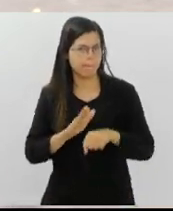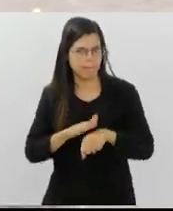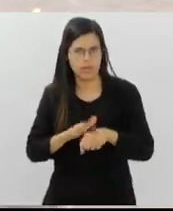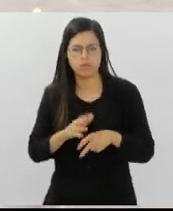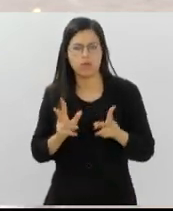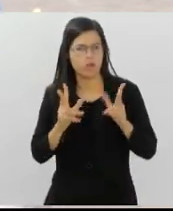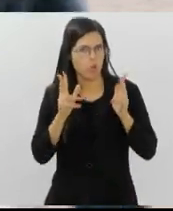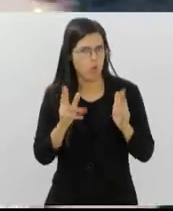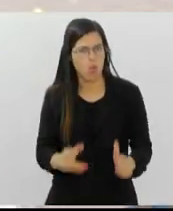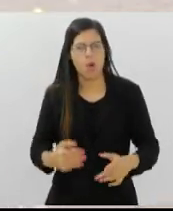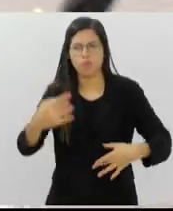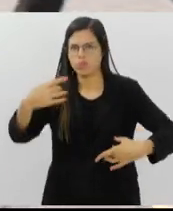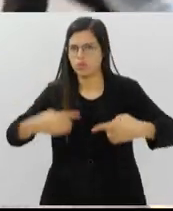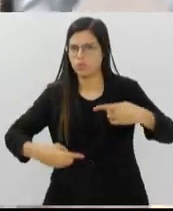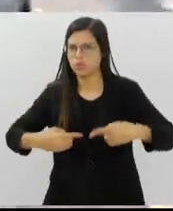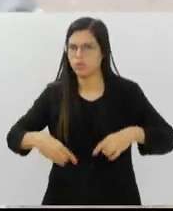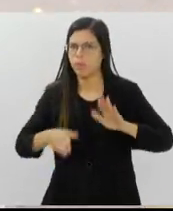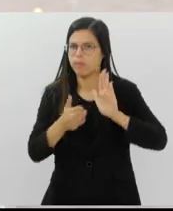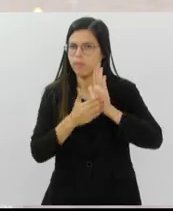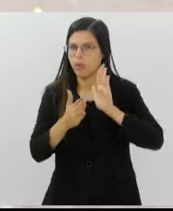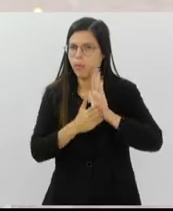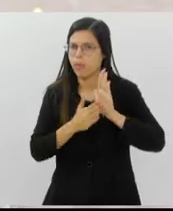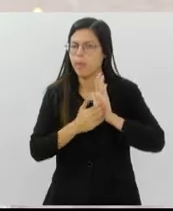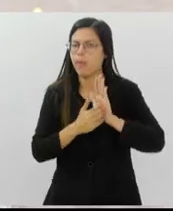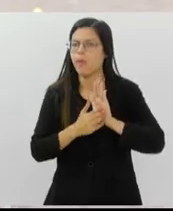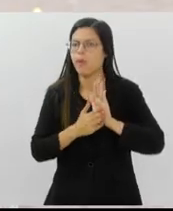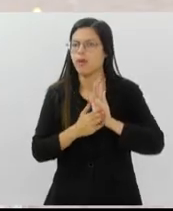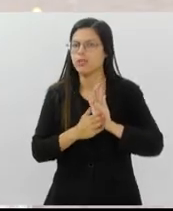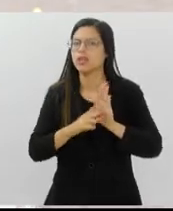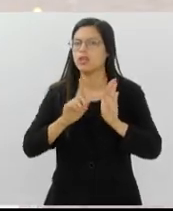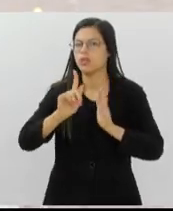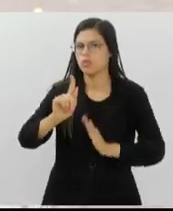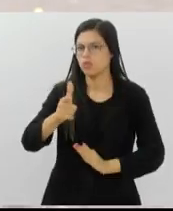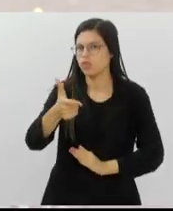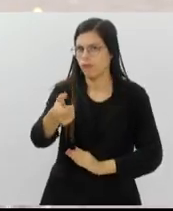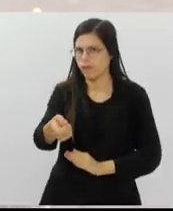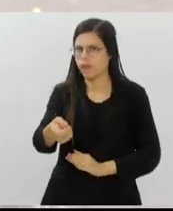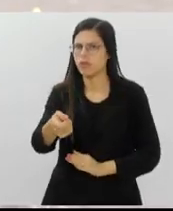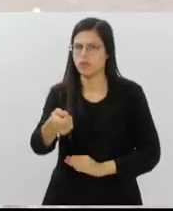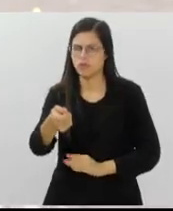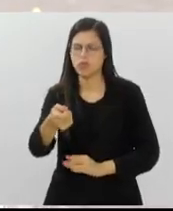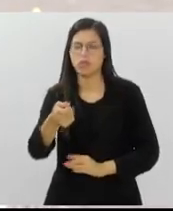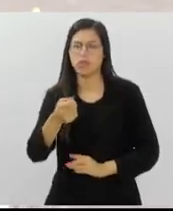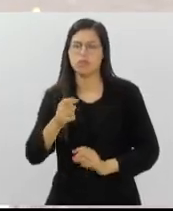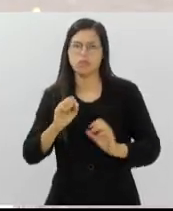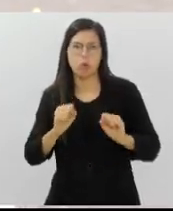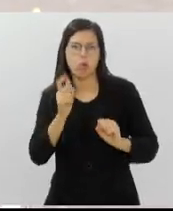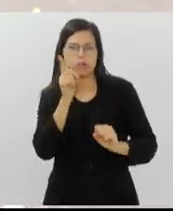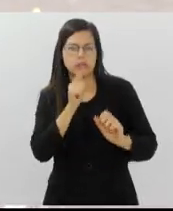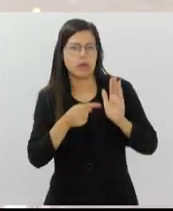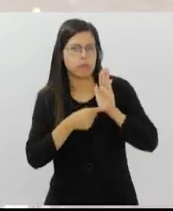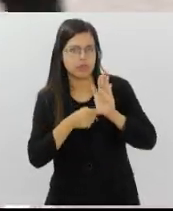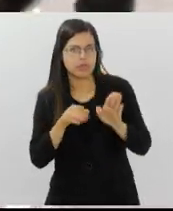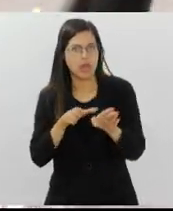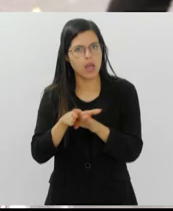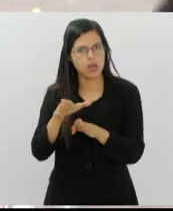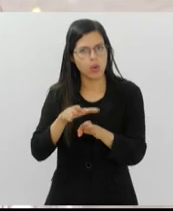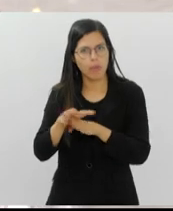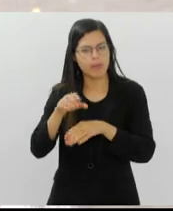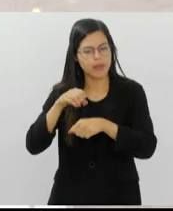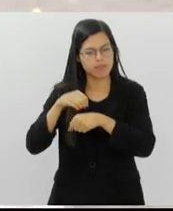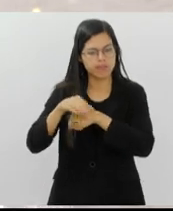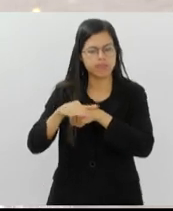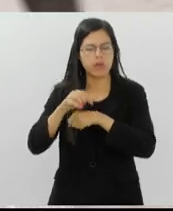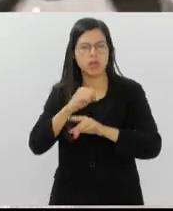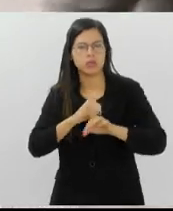discutimos exatamente as propostas que estão sendo levadas no G20 para que a gente possa apresentar as recomendações da sociedade civil